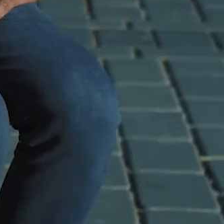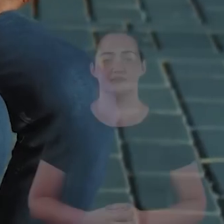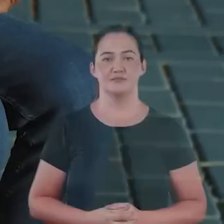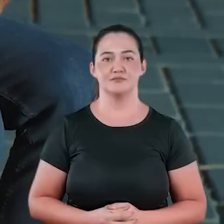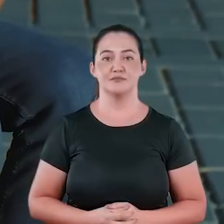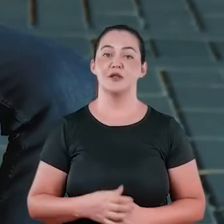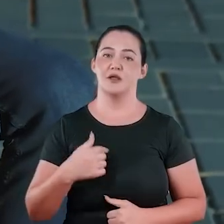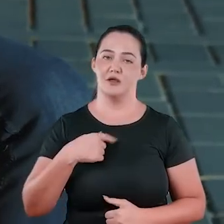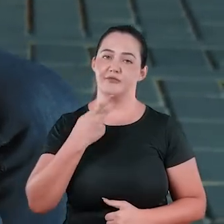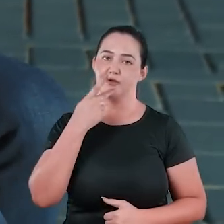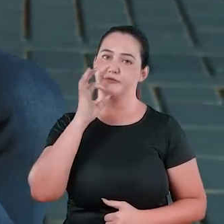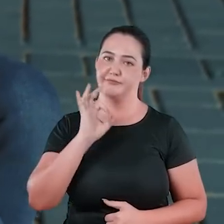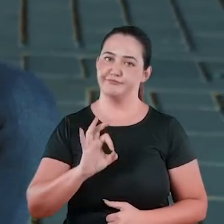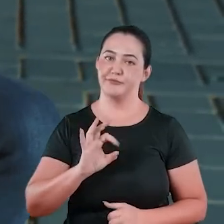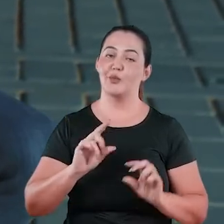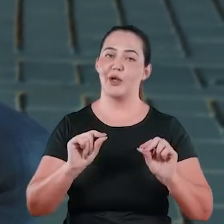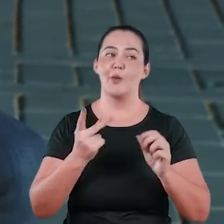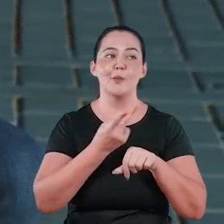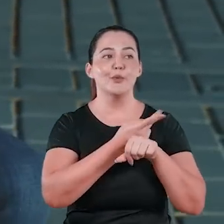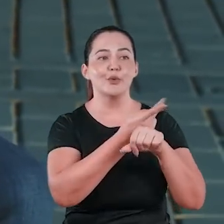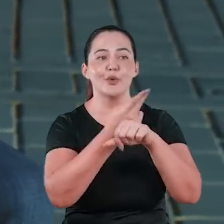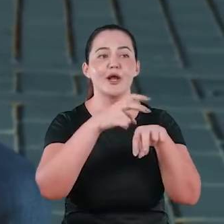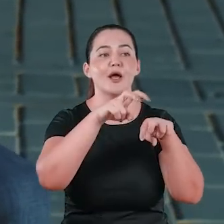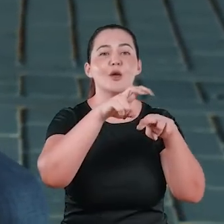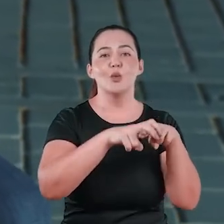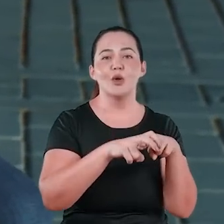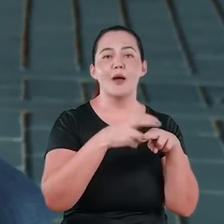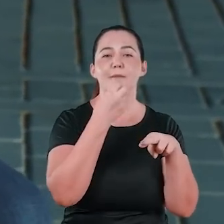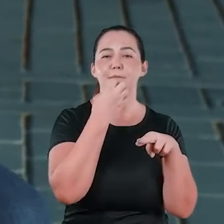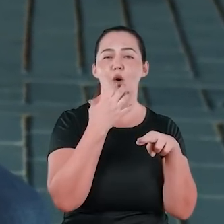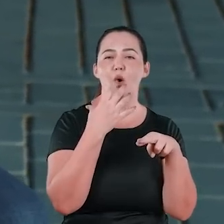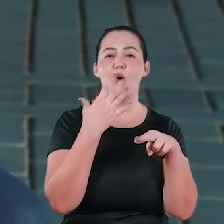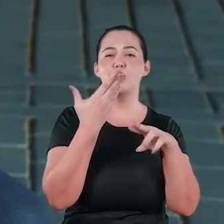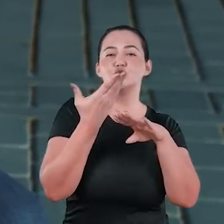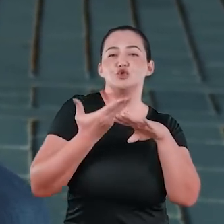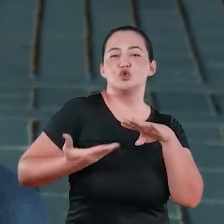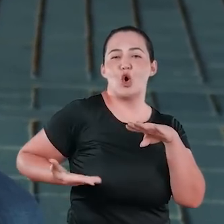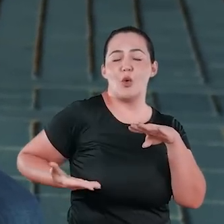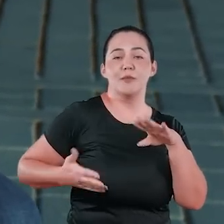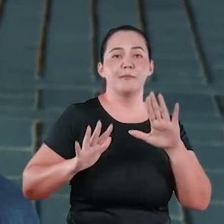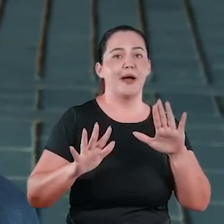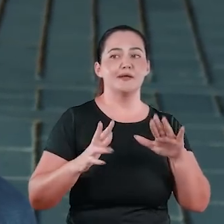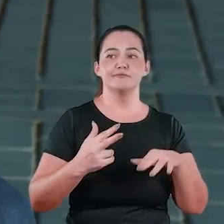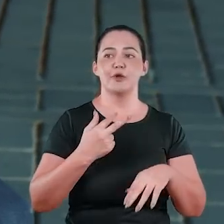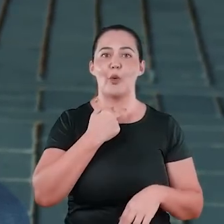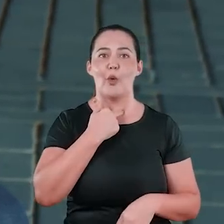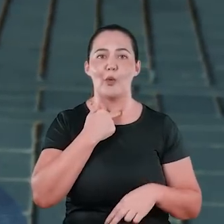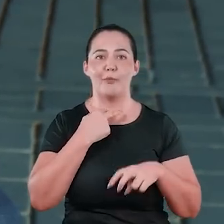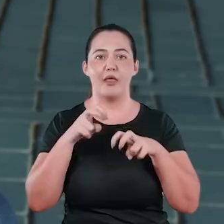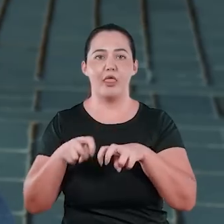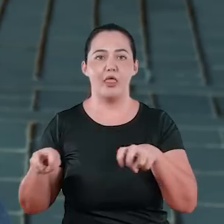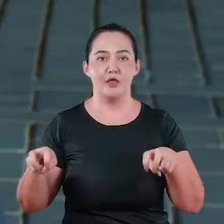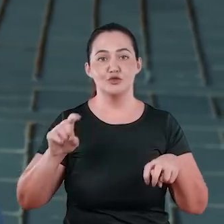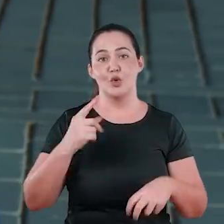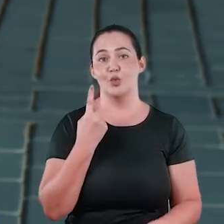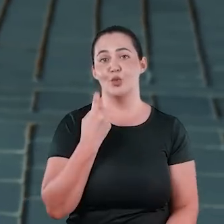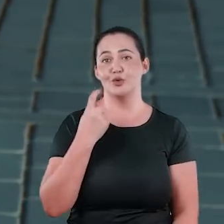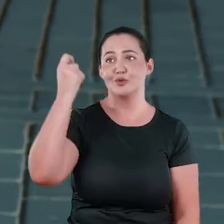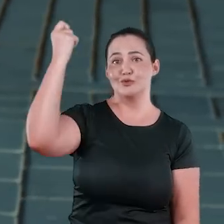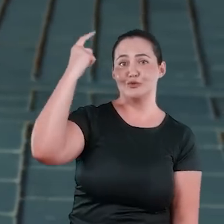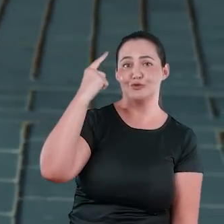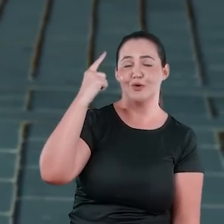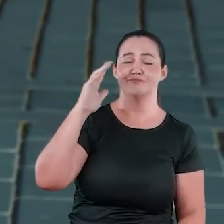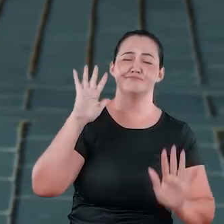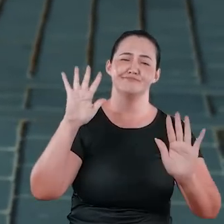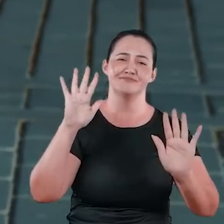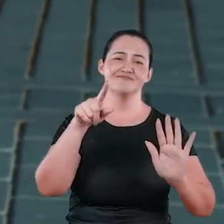Eu confesso para vocês que procurei na praça um lugar à sombra e todos os bancos estão ocupados. Então só apareceu esse aqui é o Sol. Mas eu